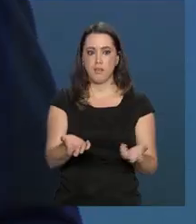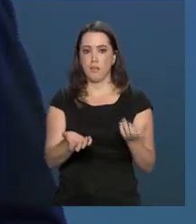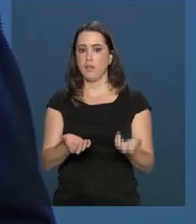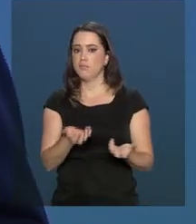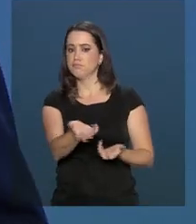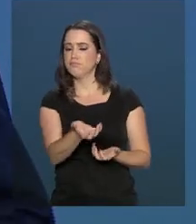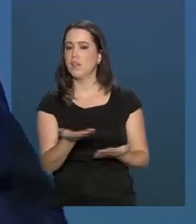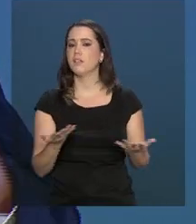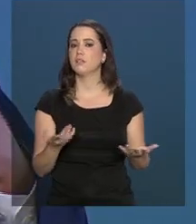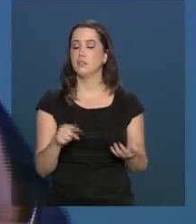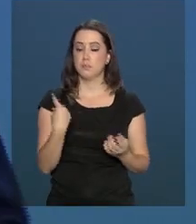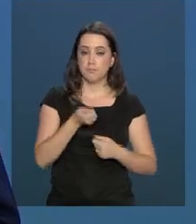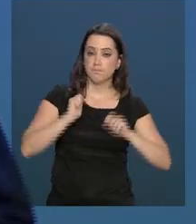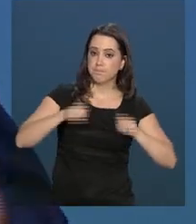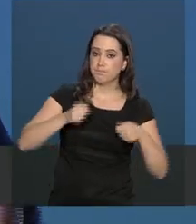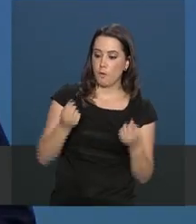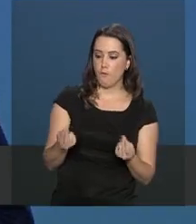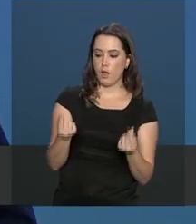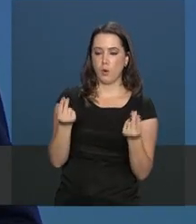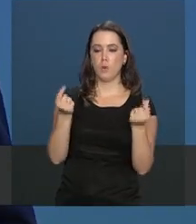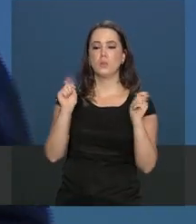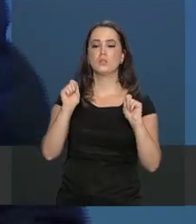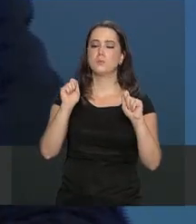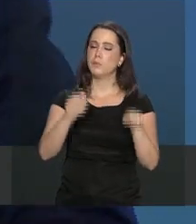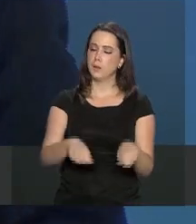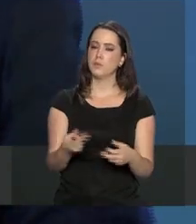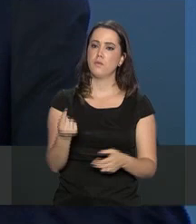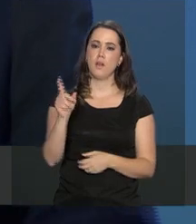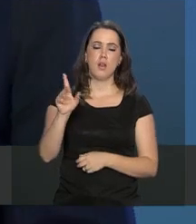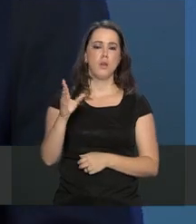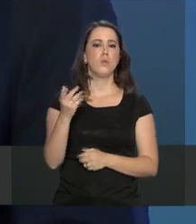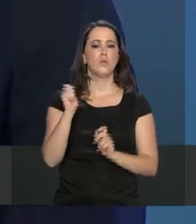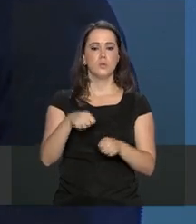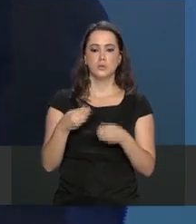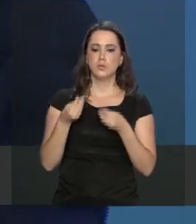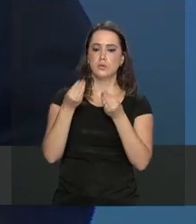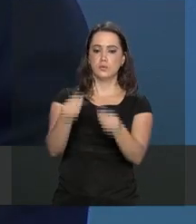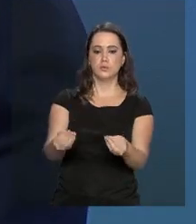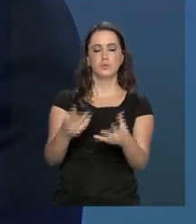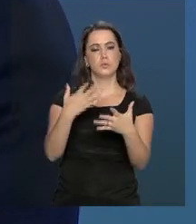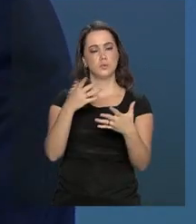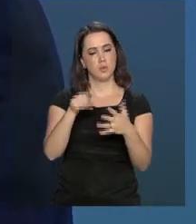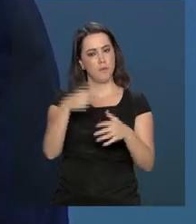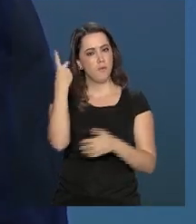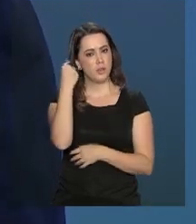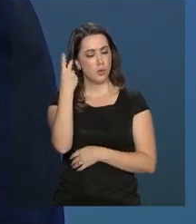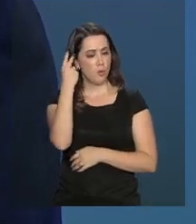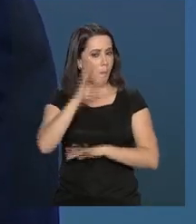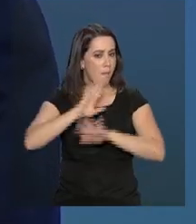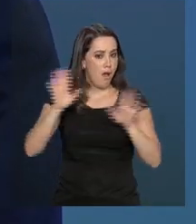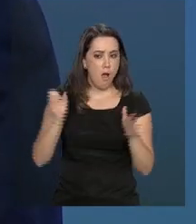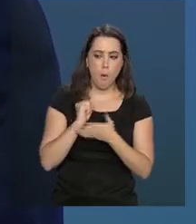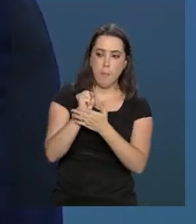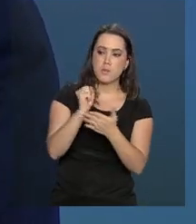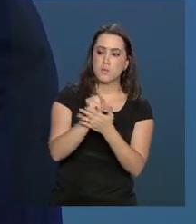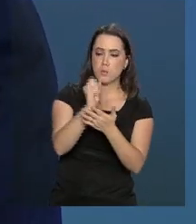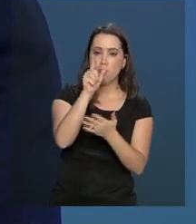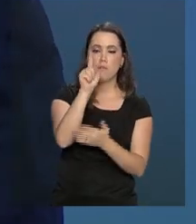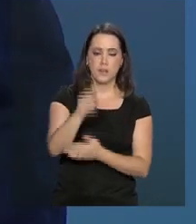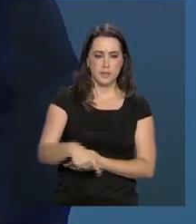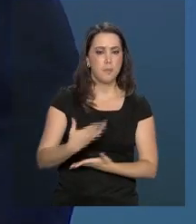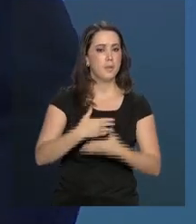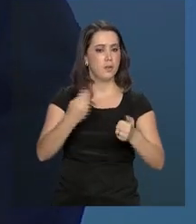nós possamos aqui praticar preços que sejam presos que dê conforto que dele naturalidade que é é